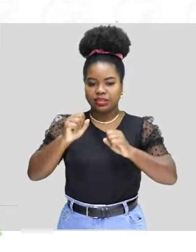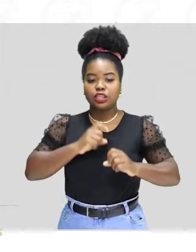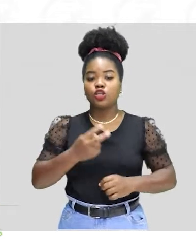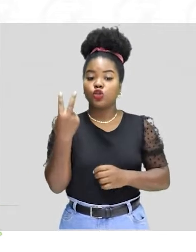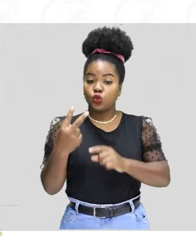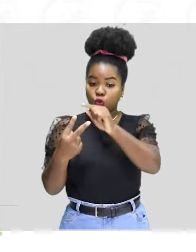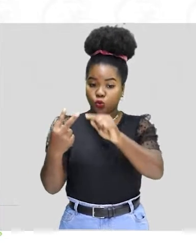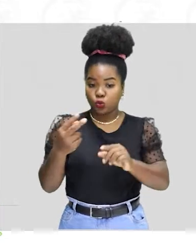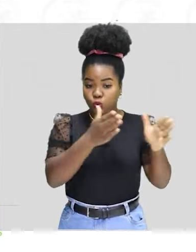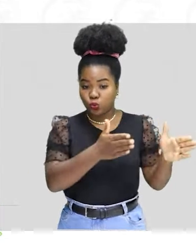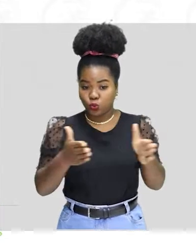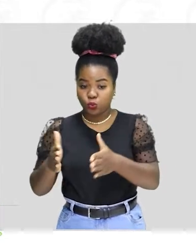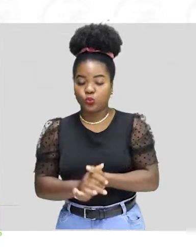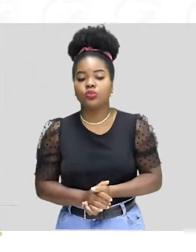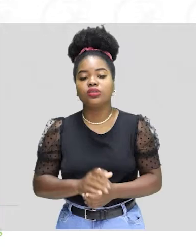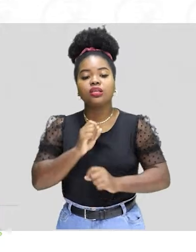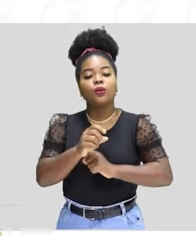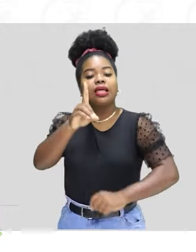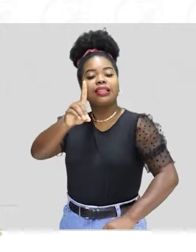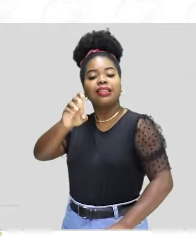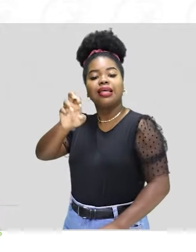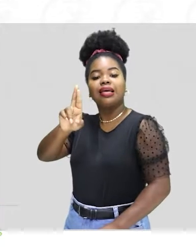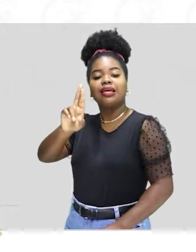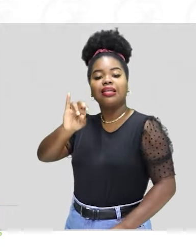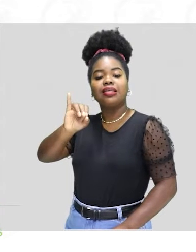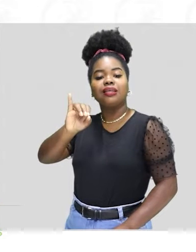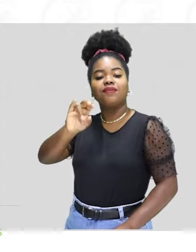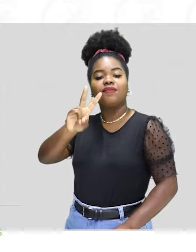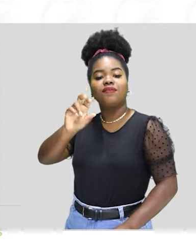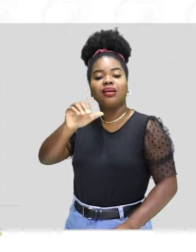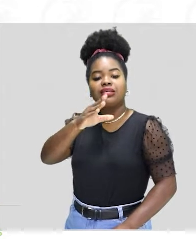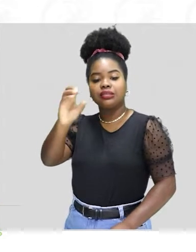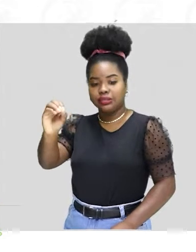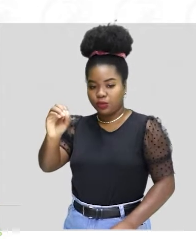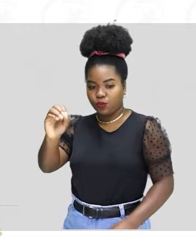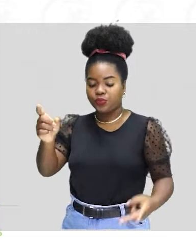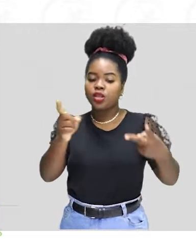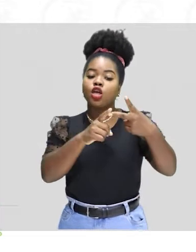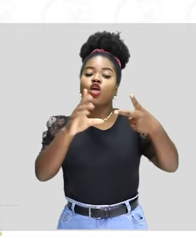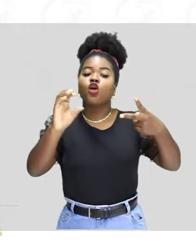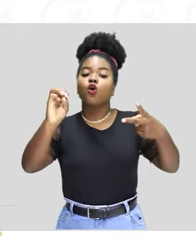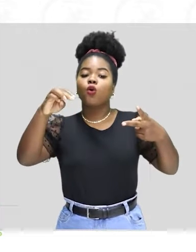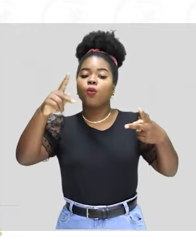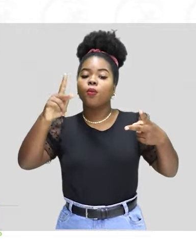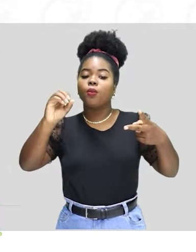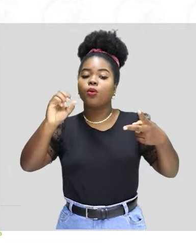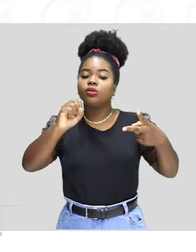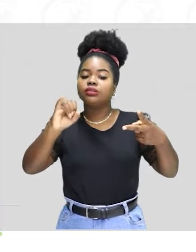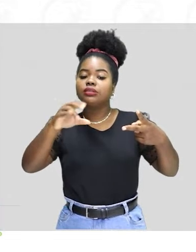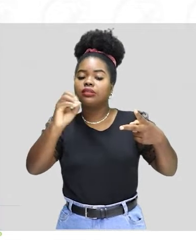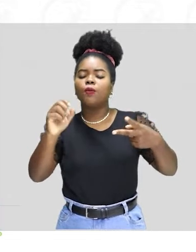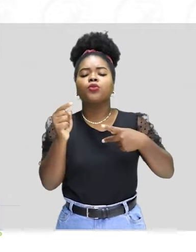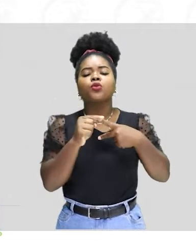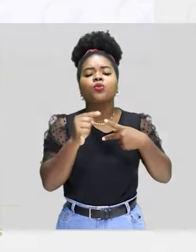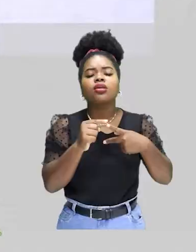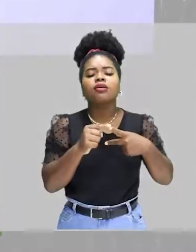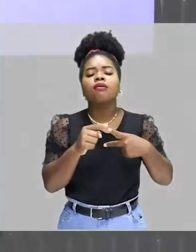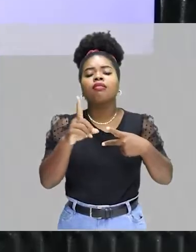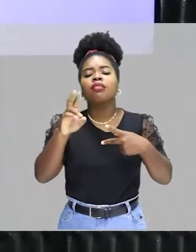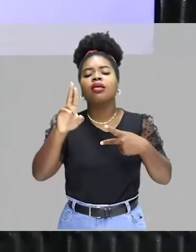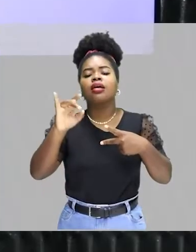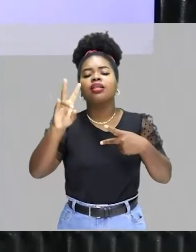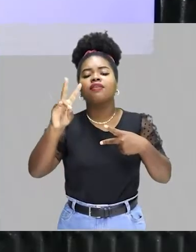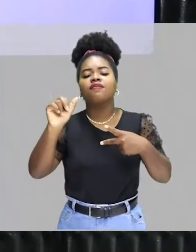O processo de derivação e o processo de composição. O que é derivar? Você já